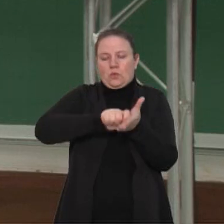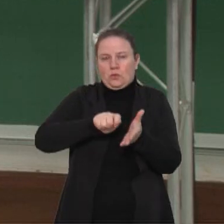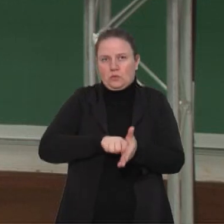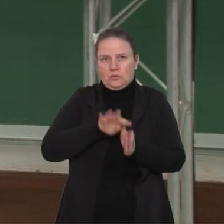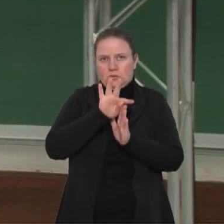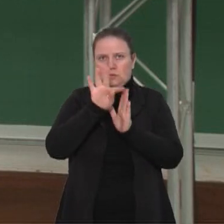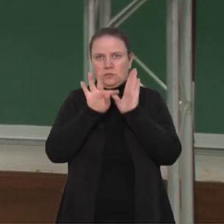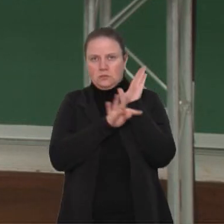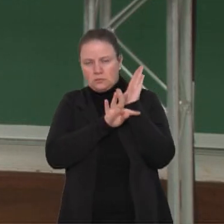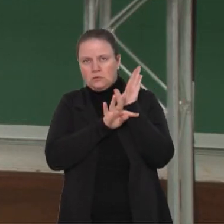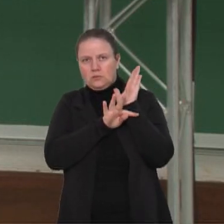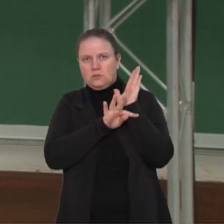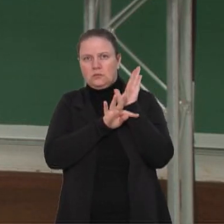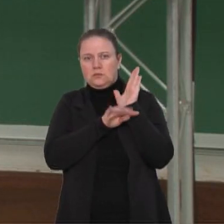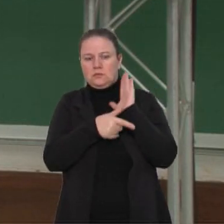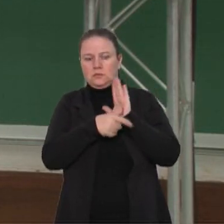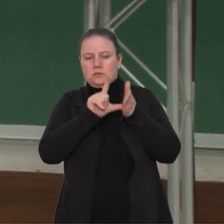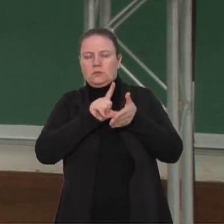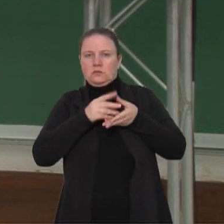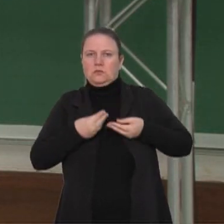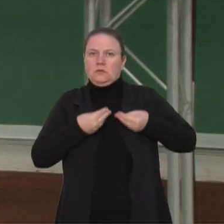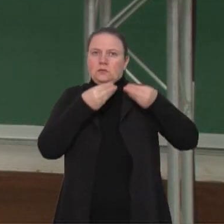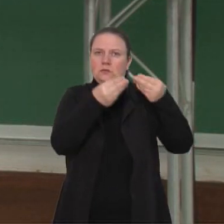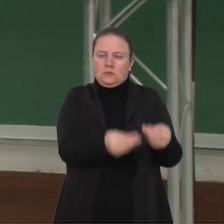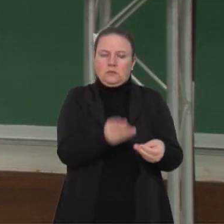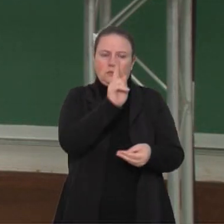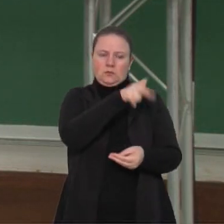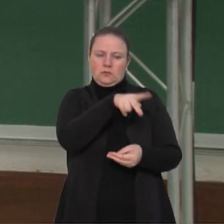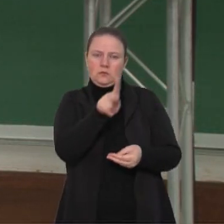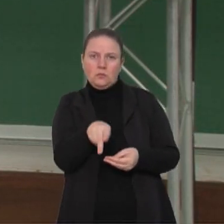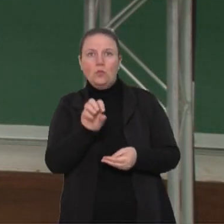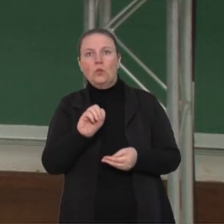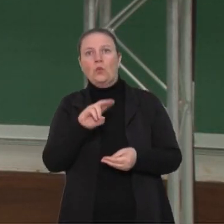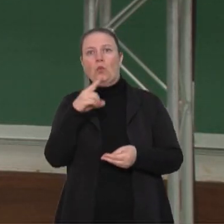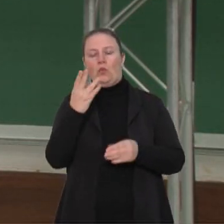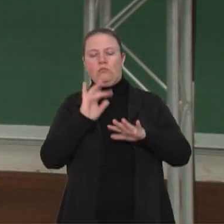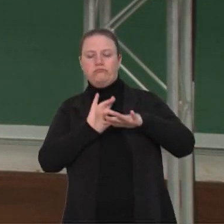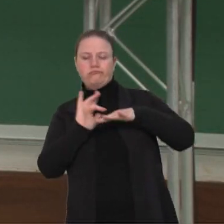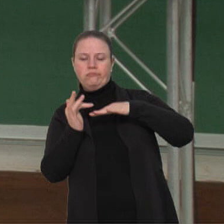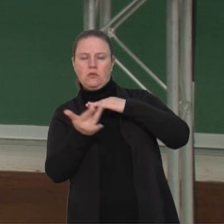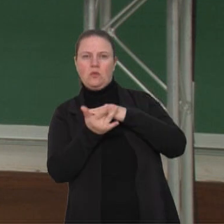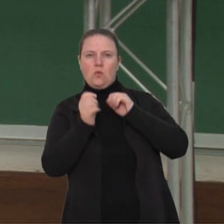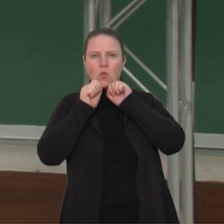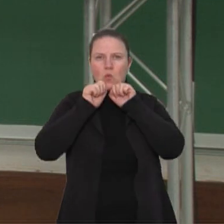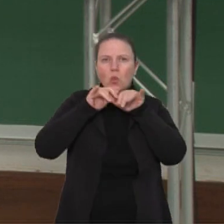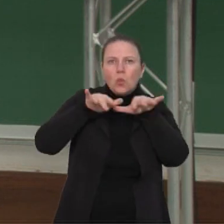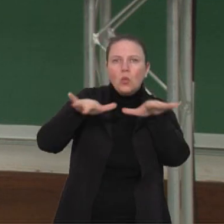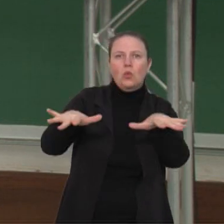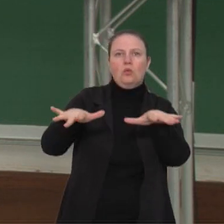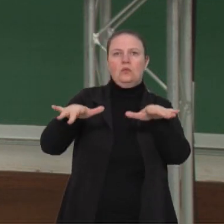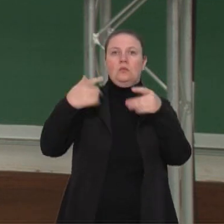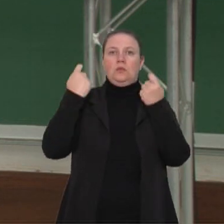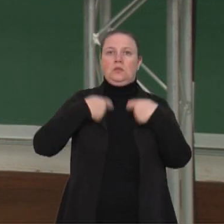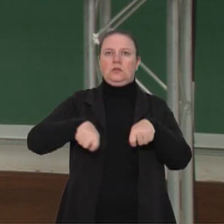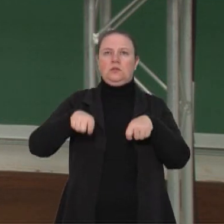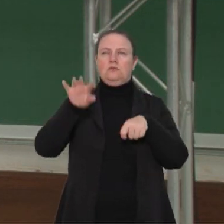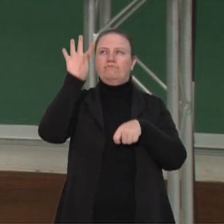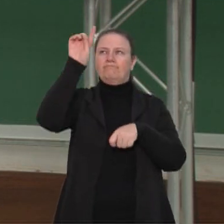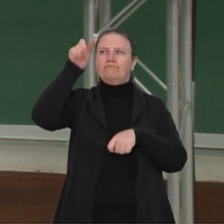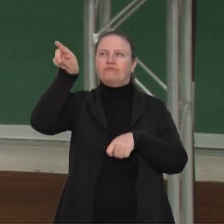texto, antes de vocês entregarem para a professora ou publicarem na mídia de vocês, vocês vão fazer um